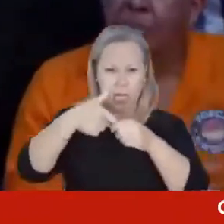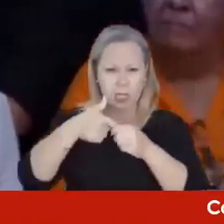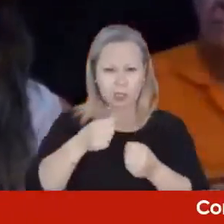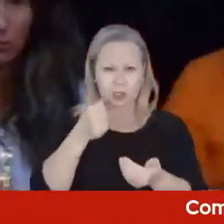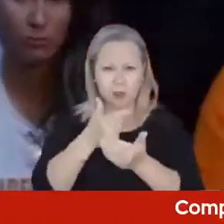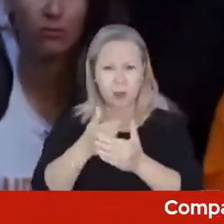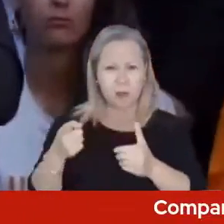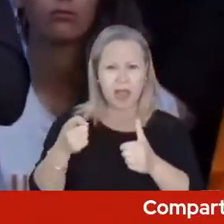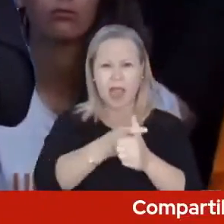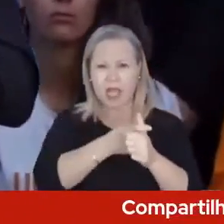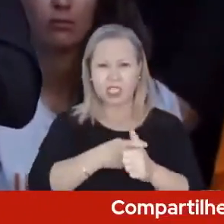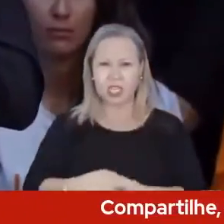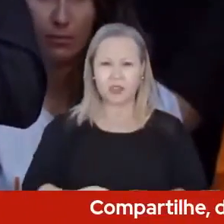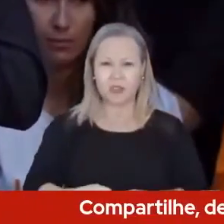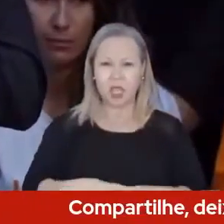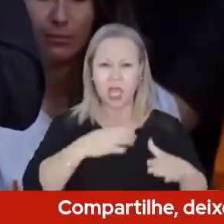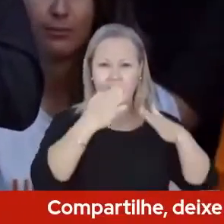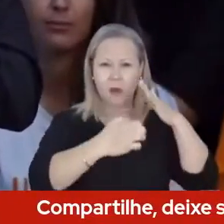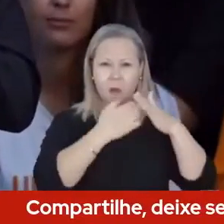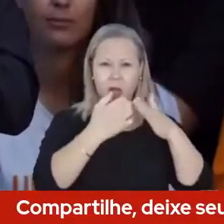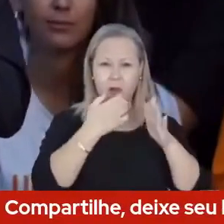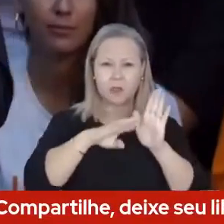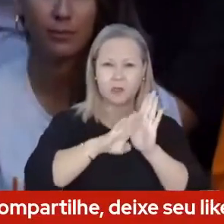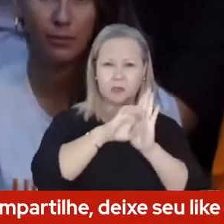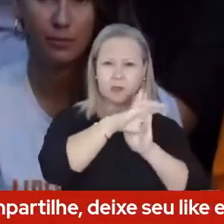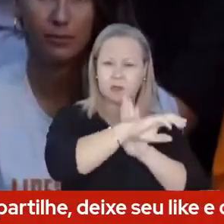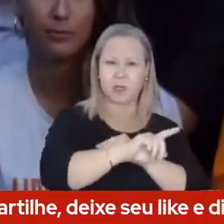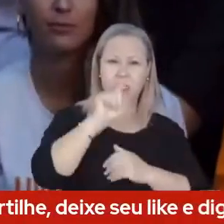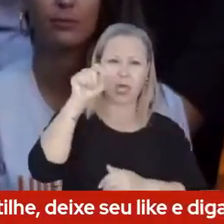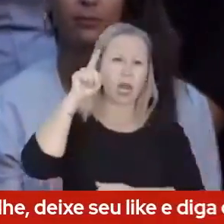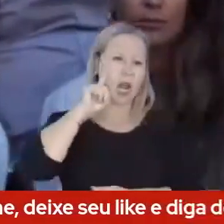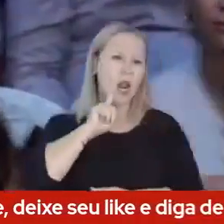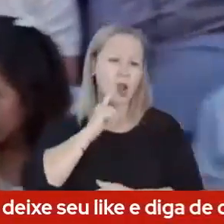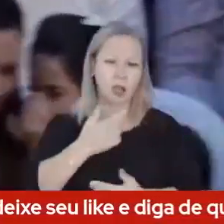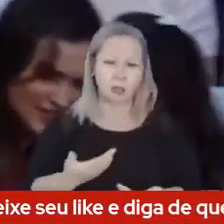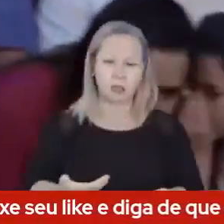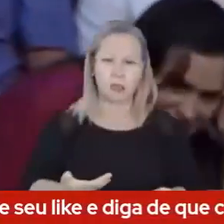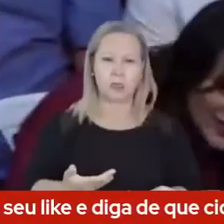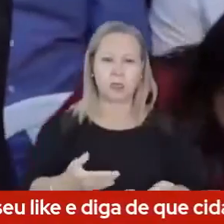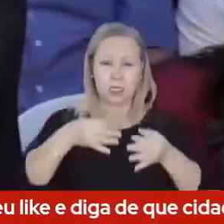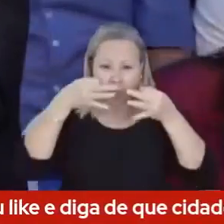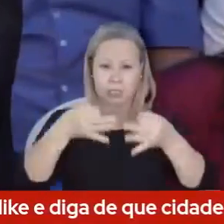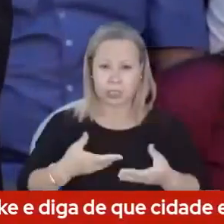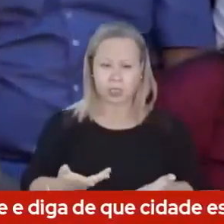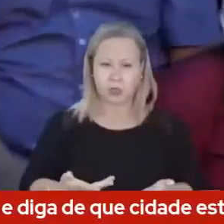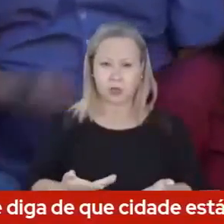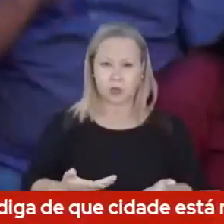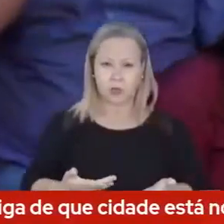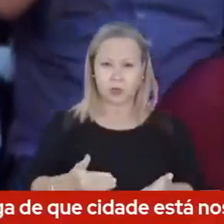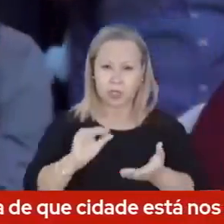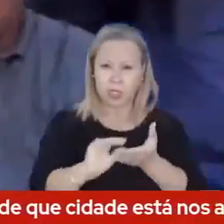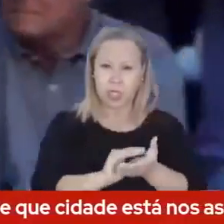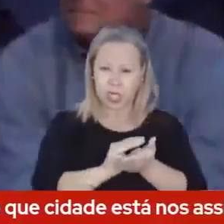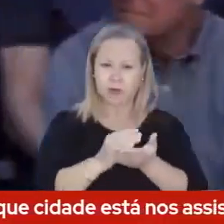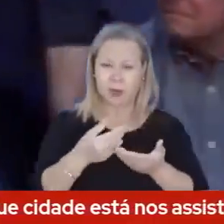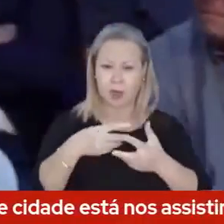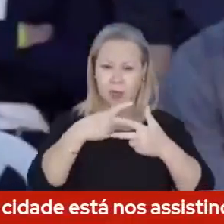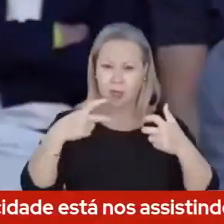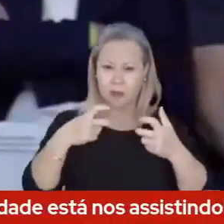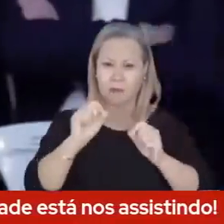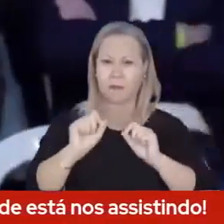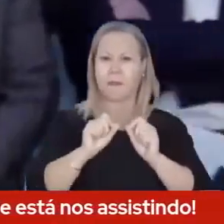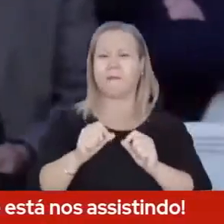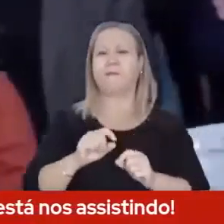para os caras que investem na Vilares, os caras que investem na Petrobras? Não era normal